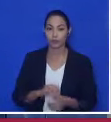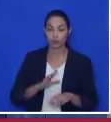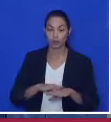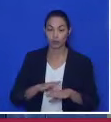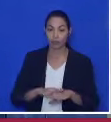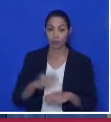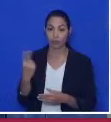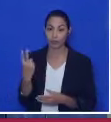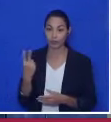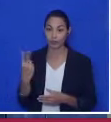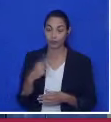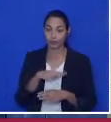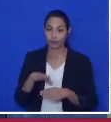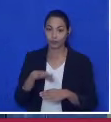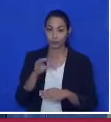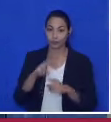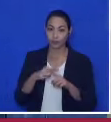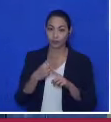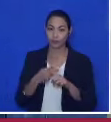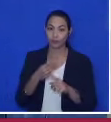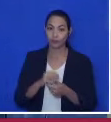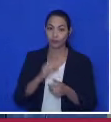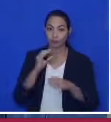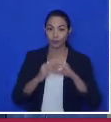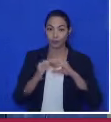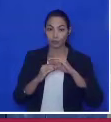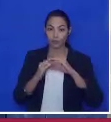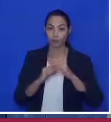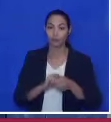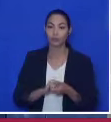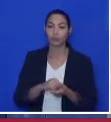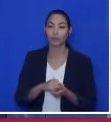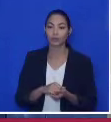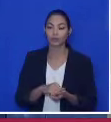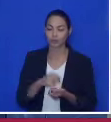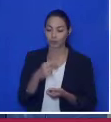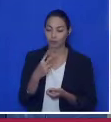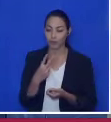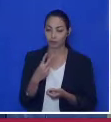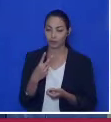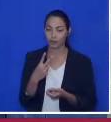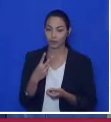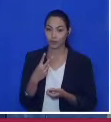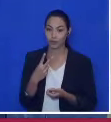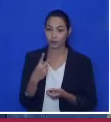para a realização do segundo sorteio da dupla Sena, do concurso